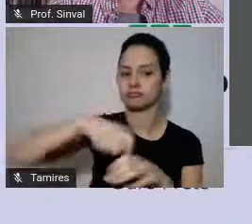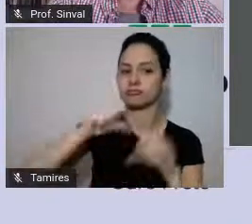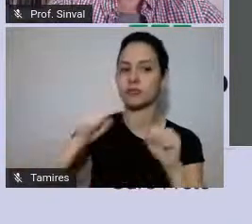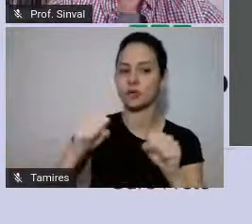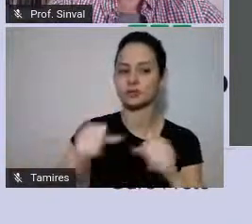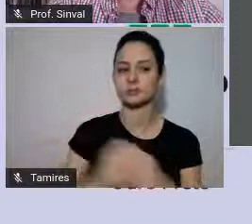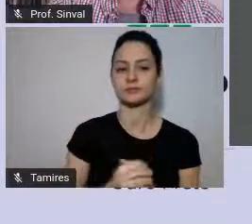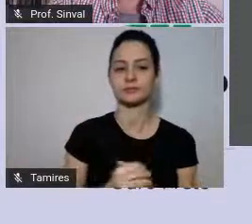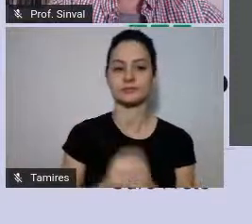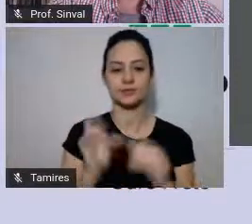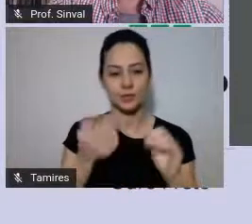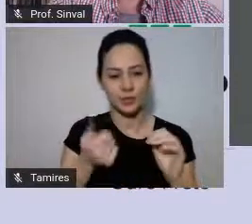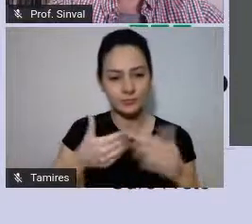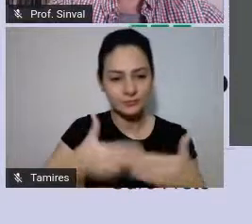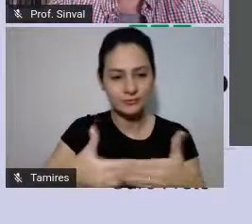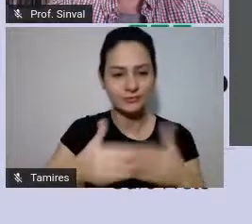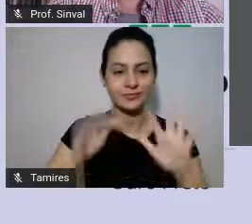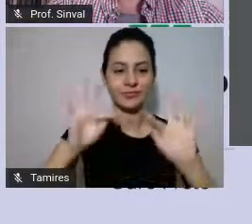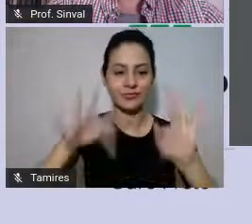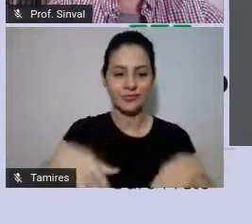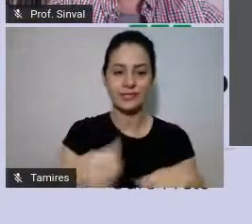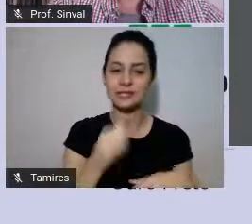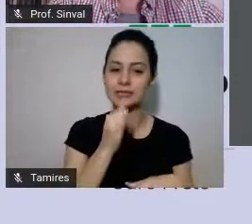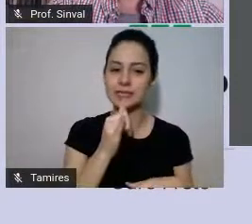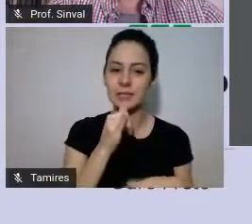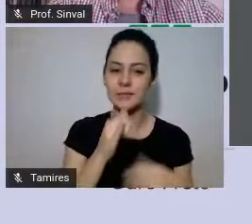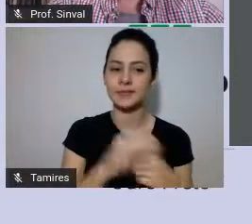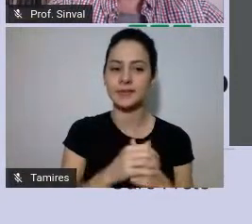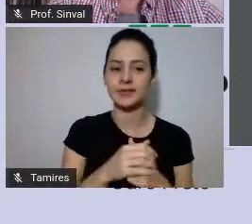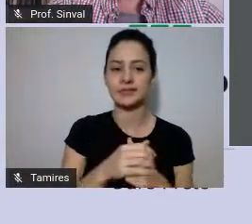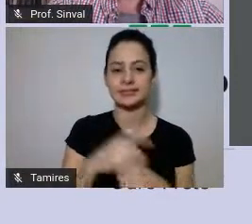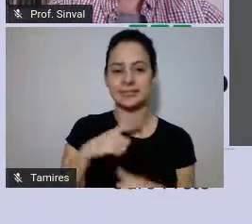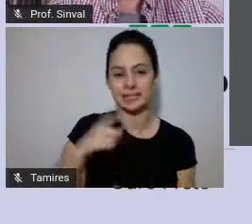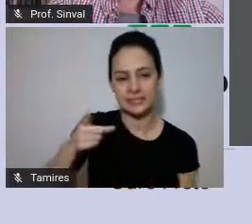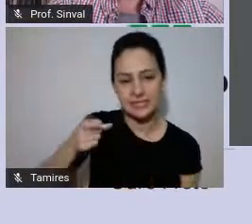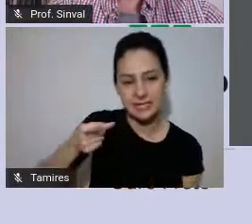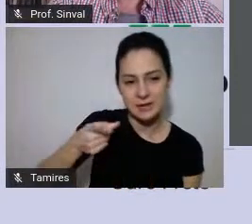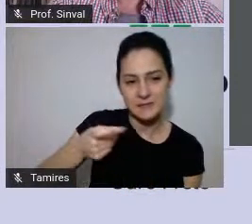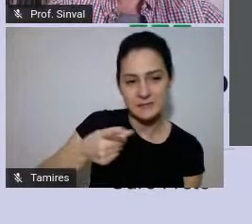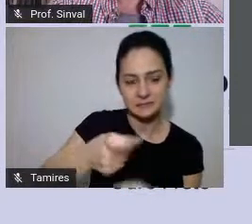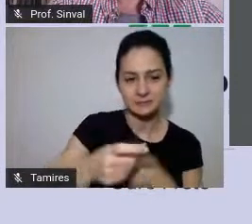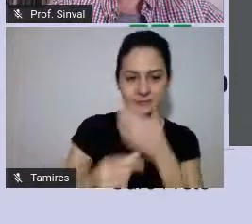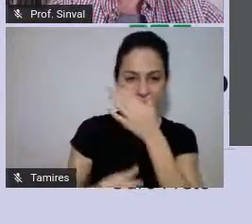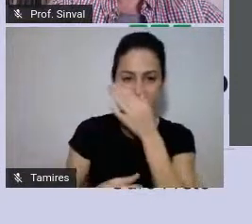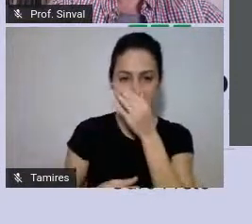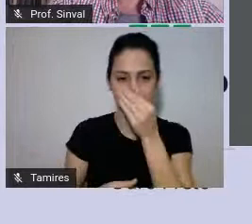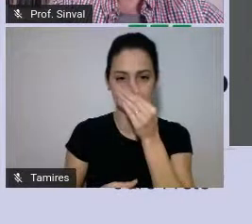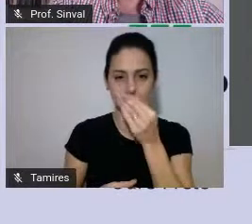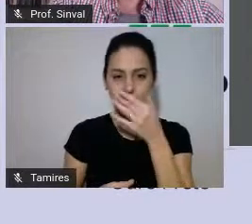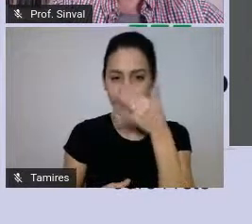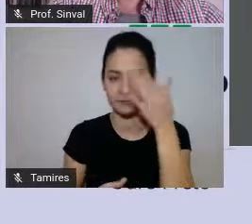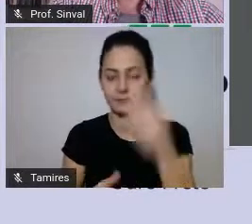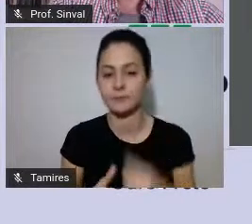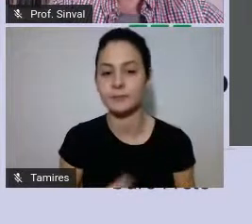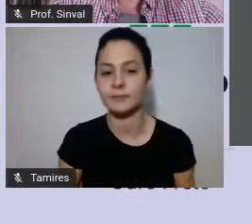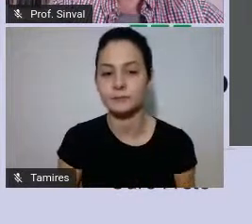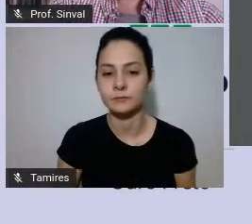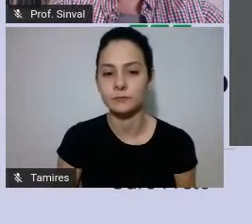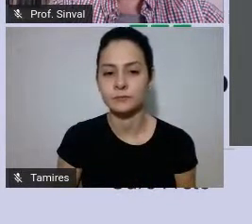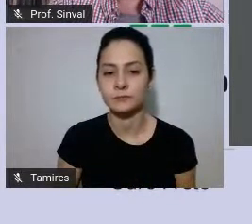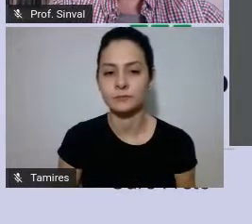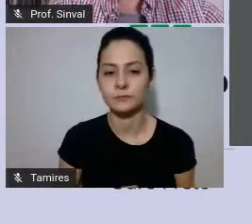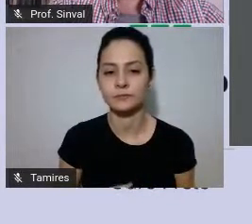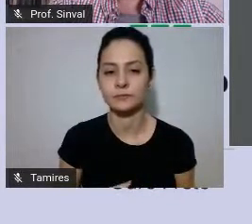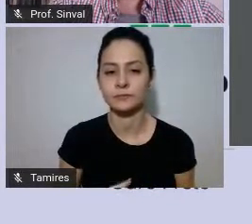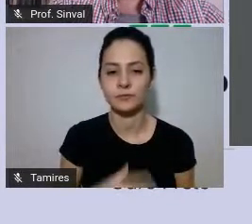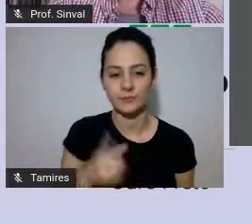indo para o penúltimo exemplo, as lagartas. Ele vai comentar que as lagartas,